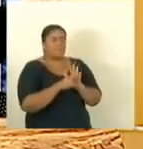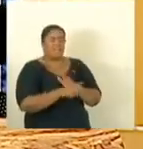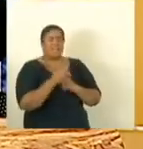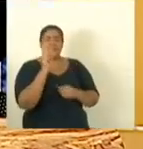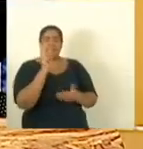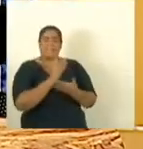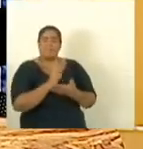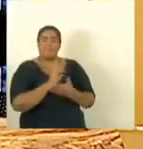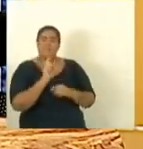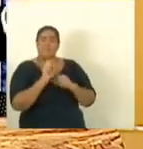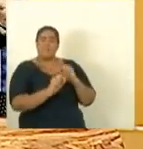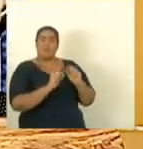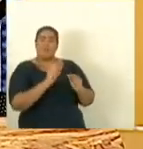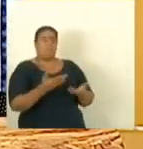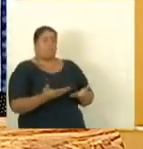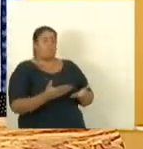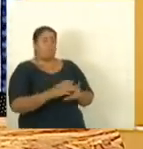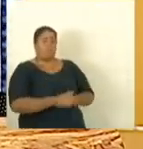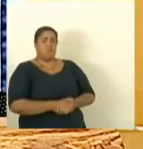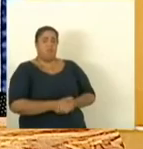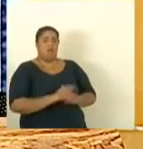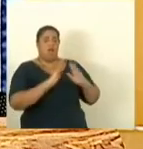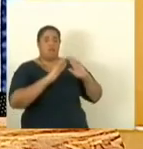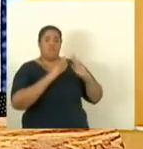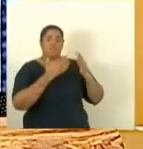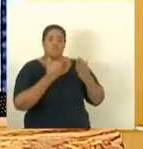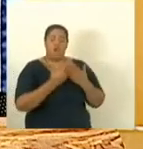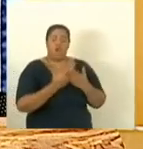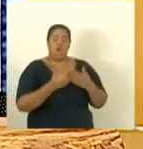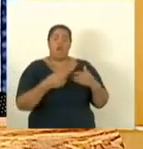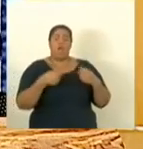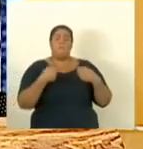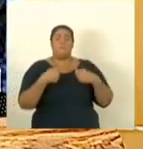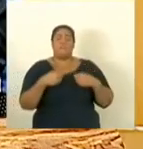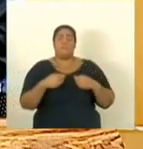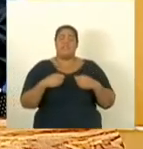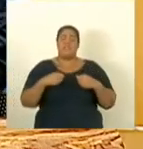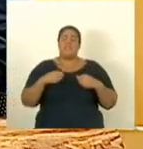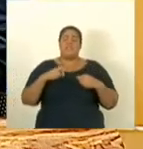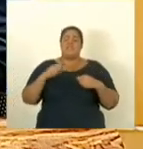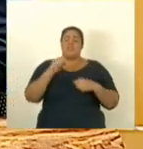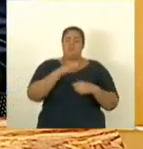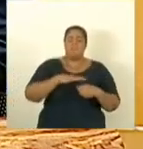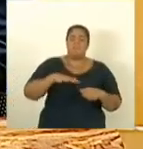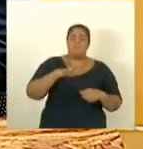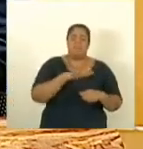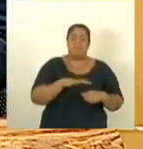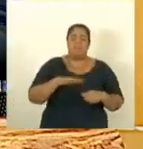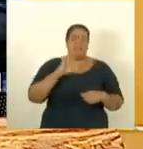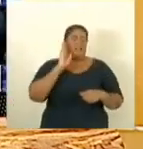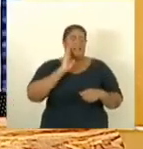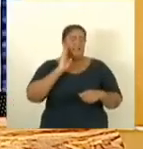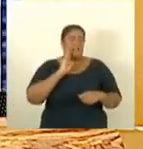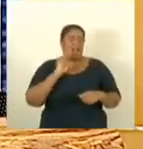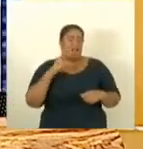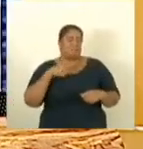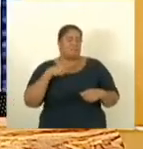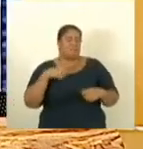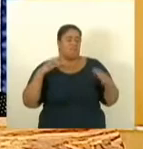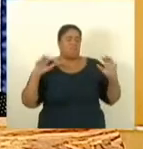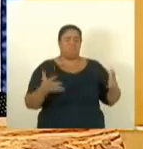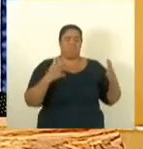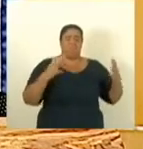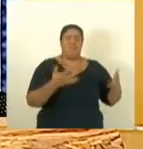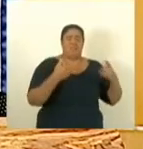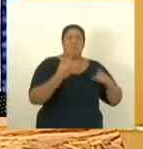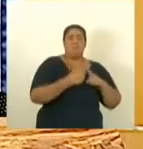dizer, assim, um discurso assim, a escola tem que ser um lugar mais atrativo, a escola tem que ser muito atrativa, porque o